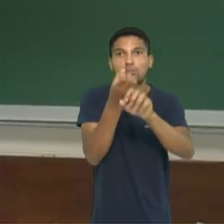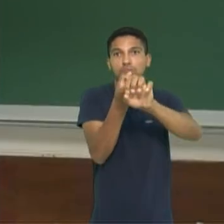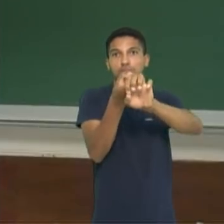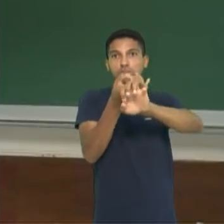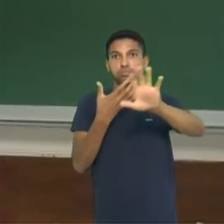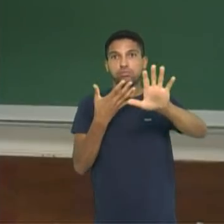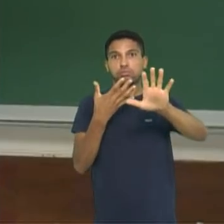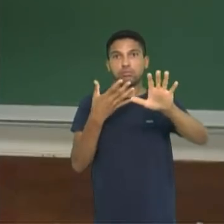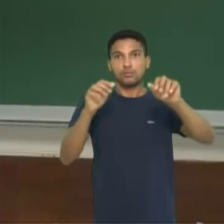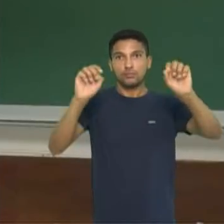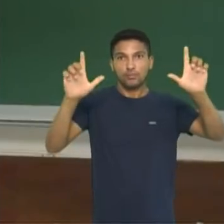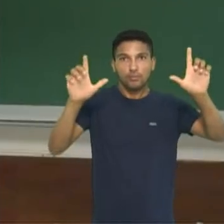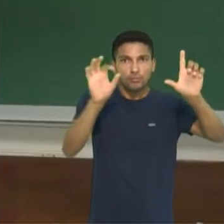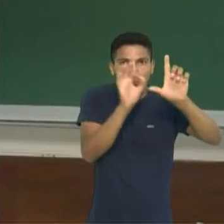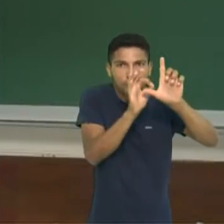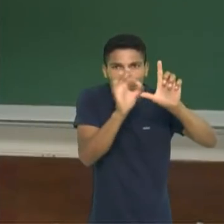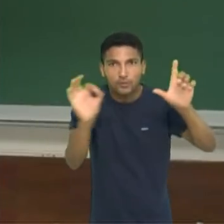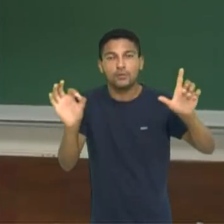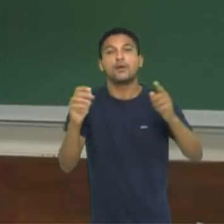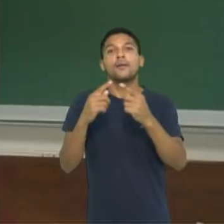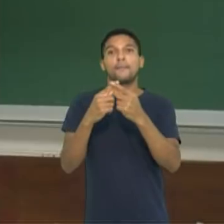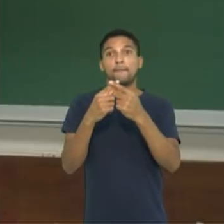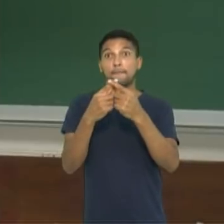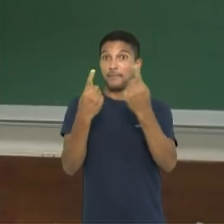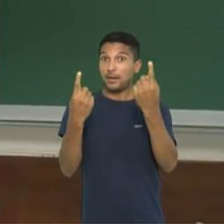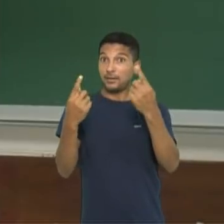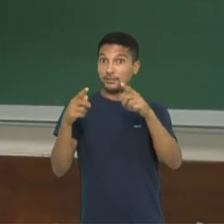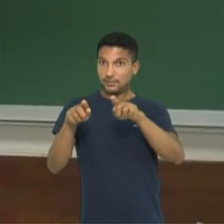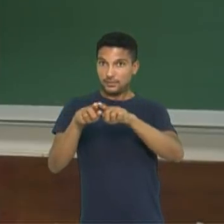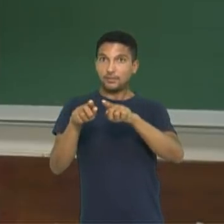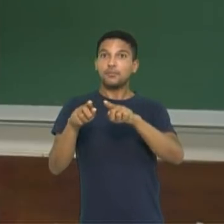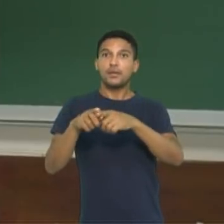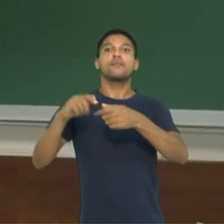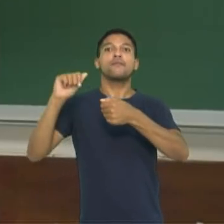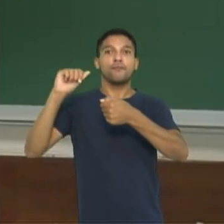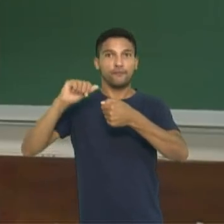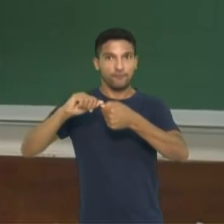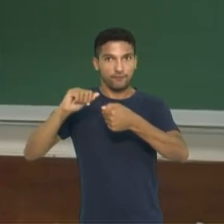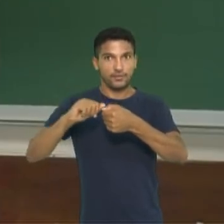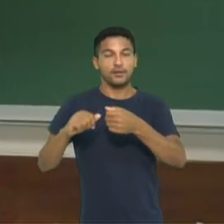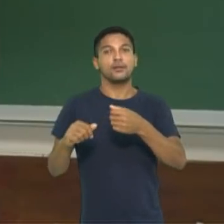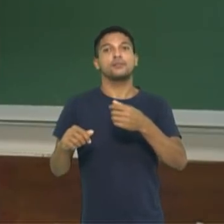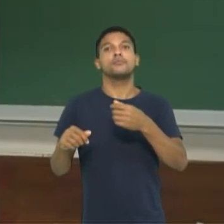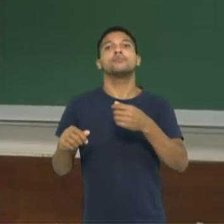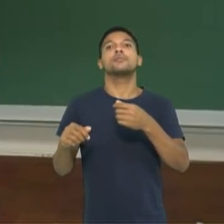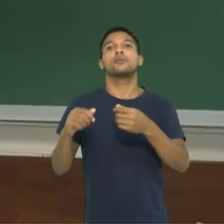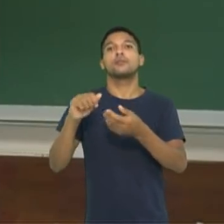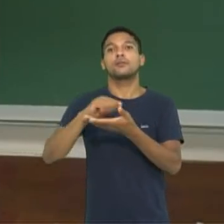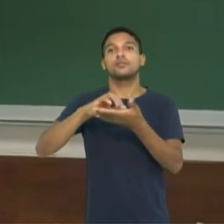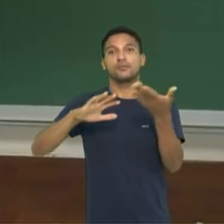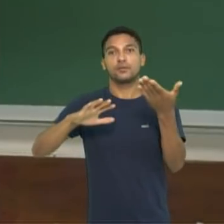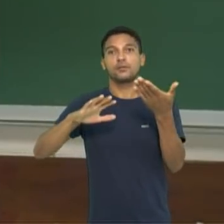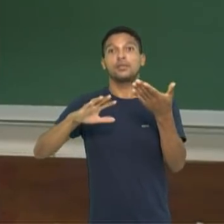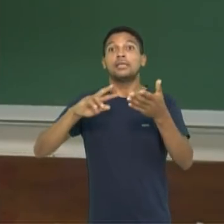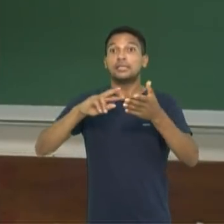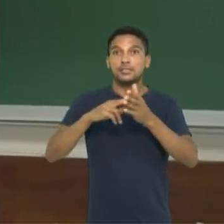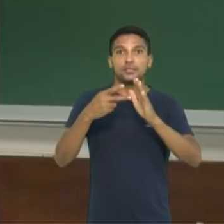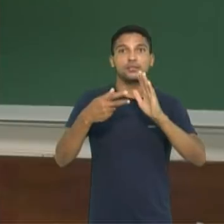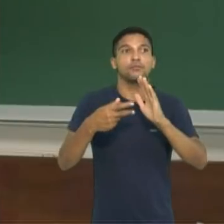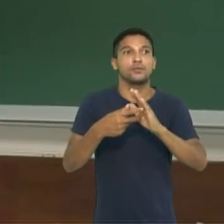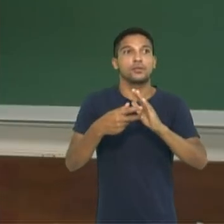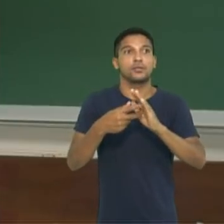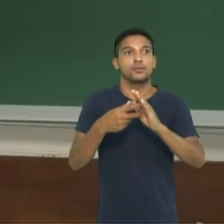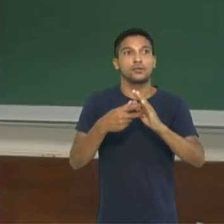também são conjunções aditivas, porque adicionam ações, adicionam orações, adicionam verbos, né? Então,